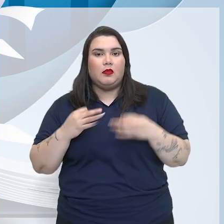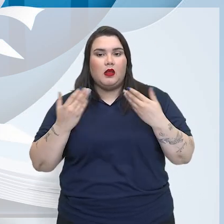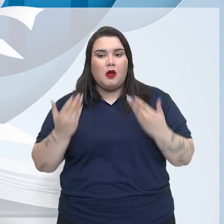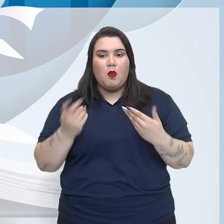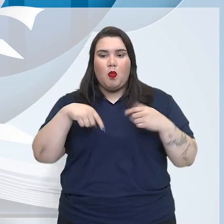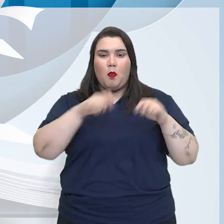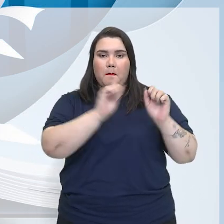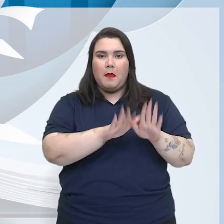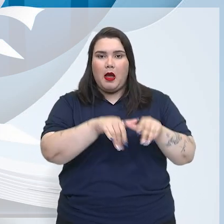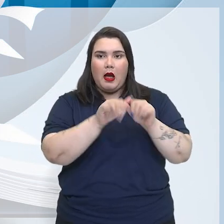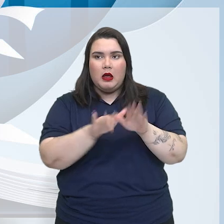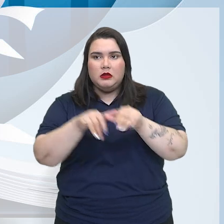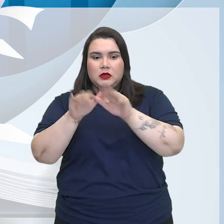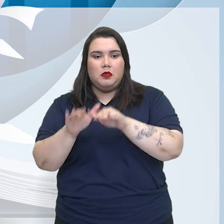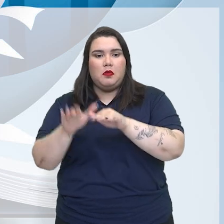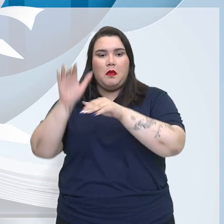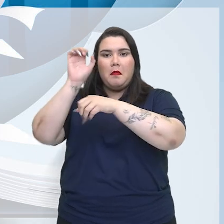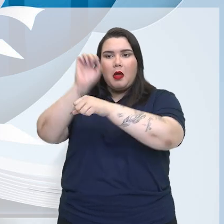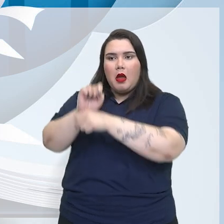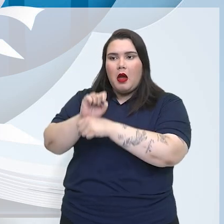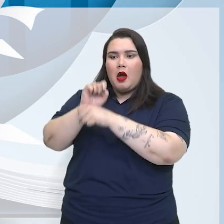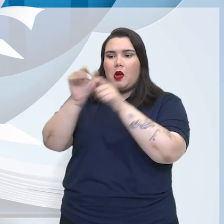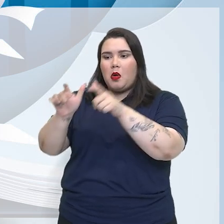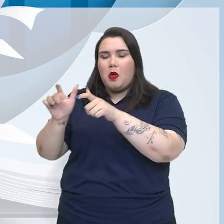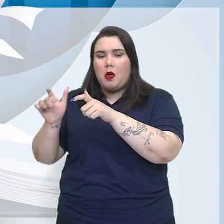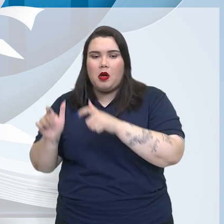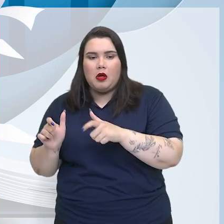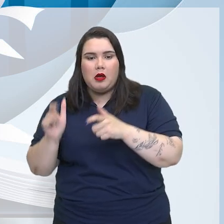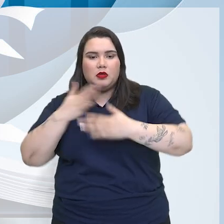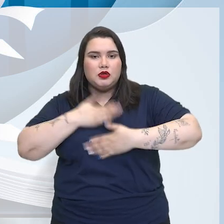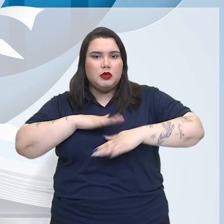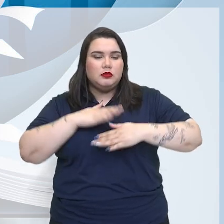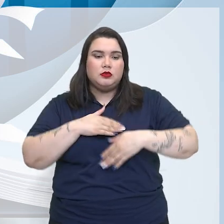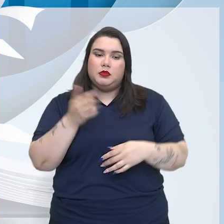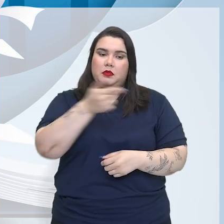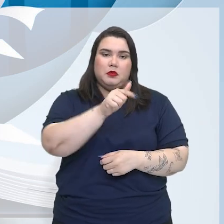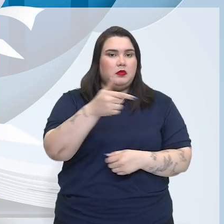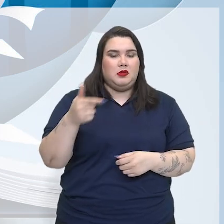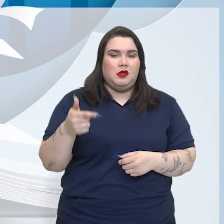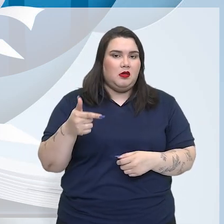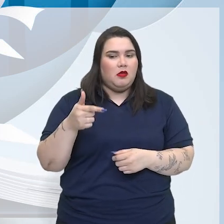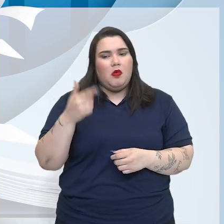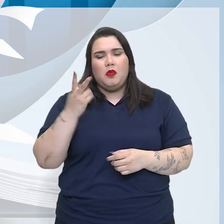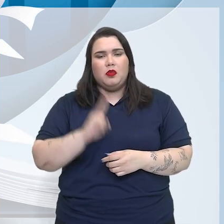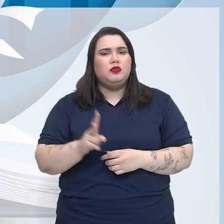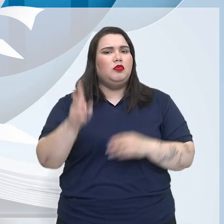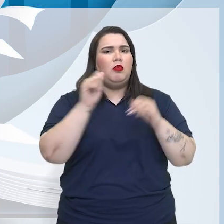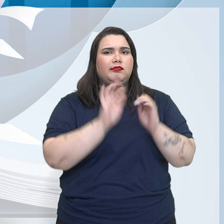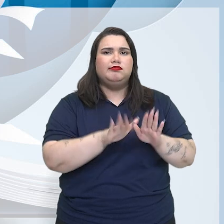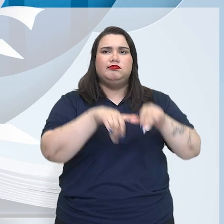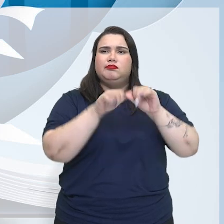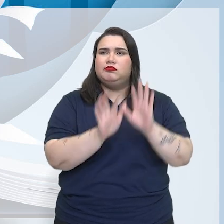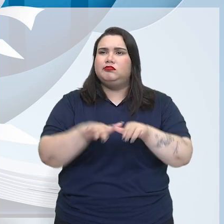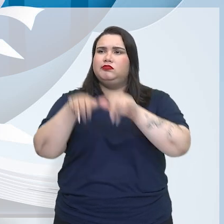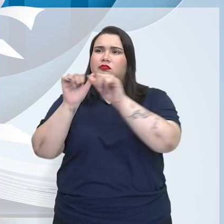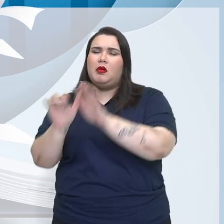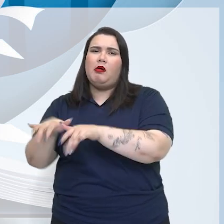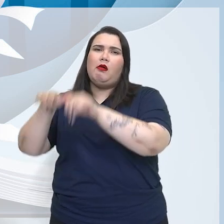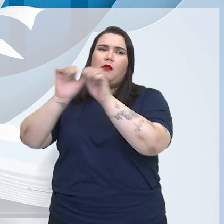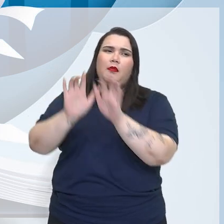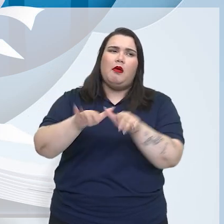têm pouso, nem porto. Então, eles não têm onde pousar. Ele vai voar, ele